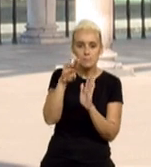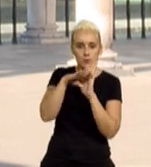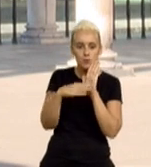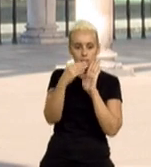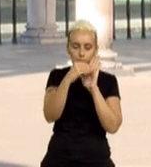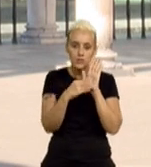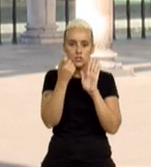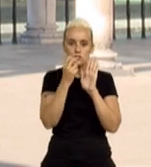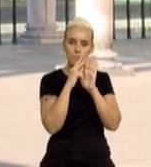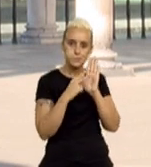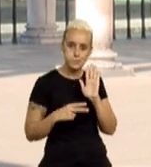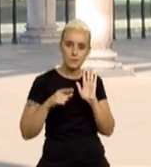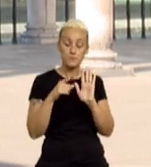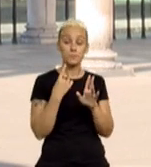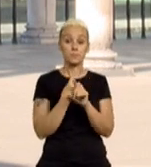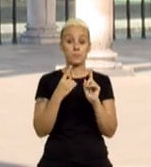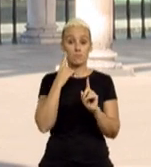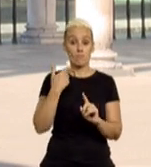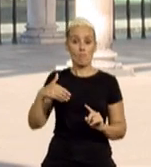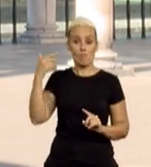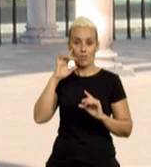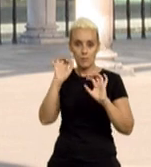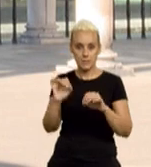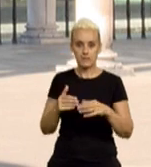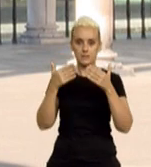a programação. Se no início